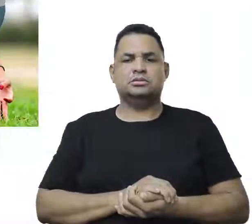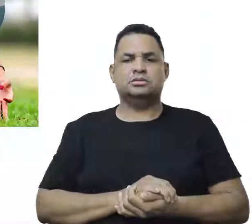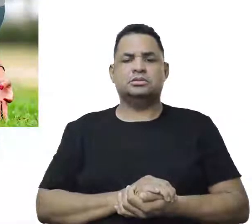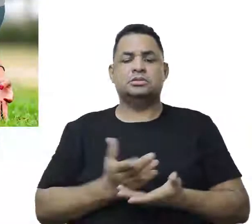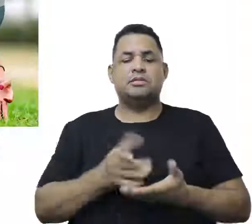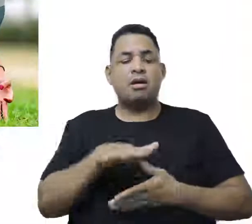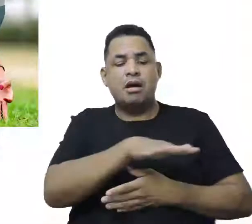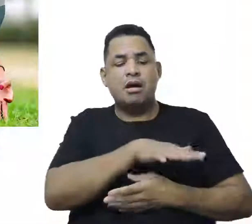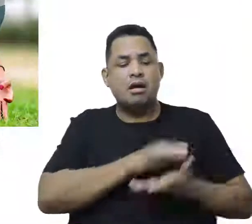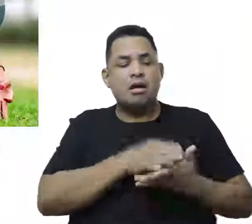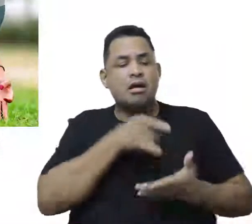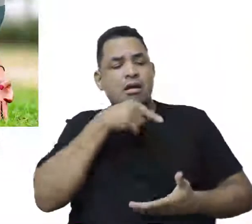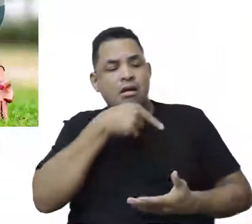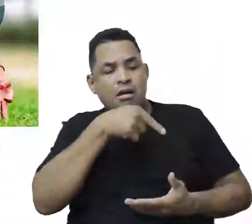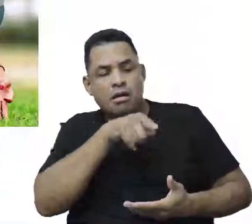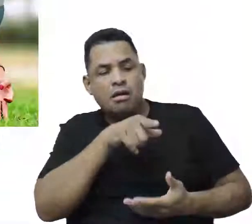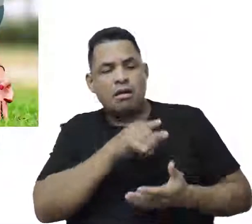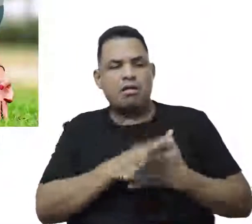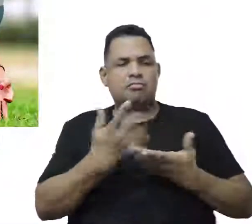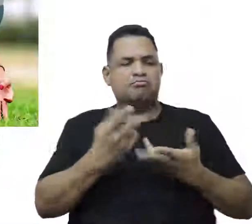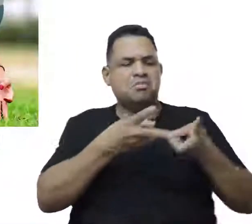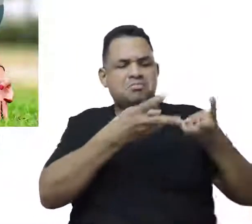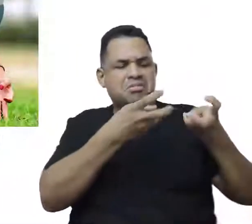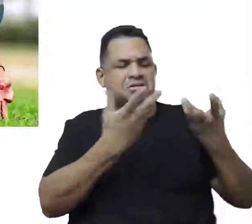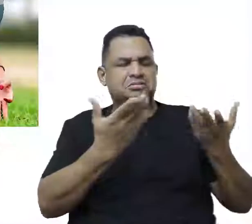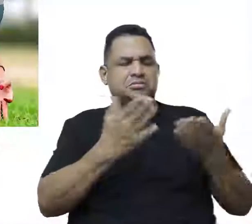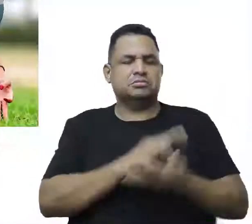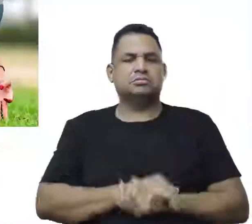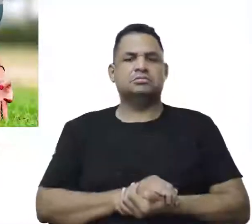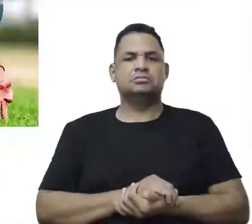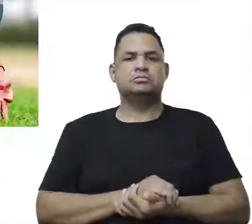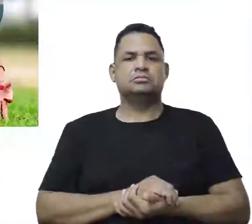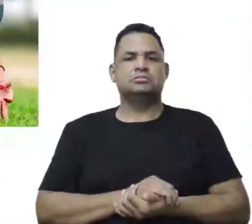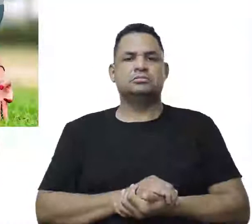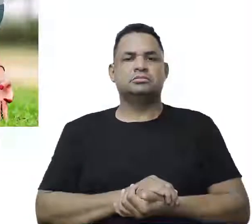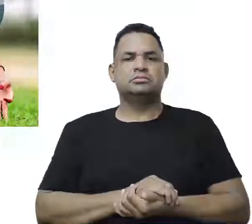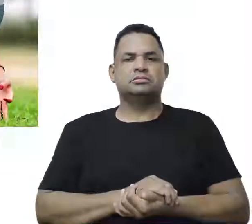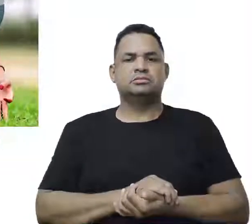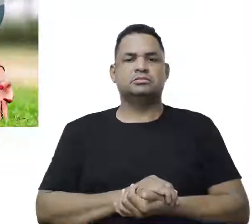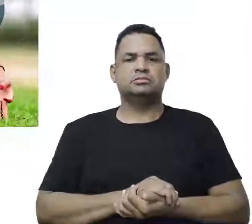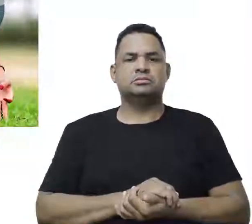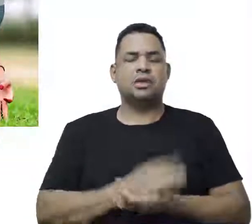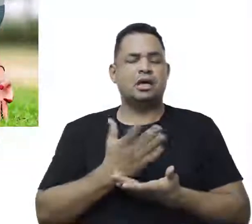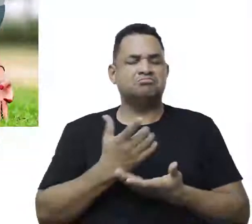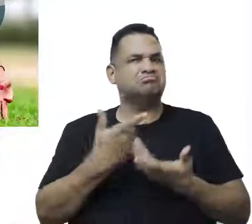não consegue se perceber. Viu no início que a gente falou que isso passa muitas das vezes